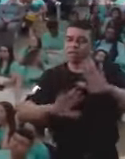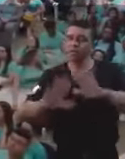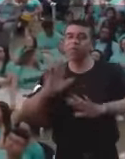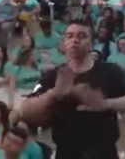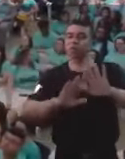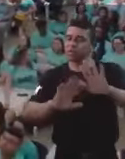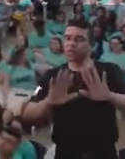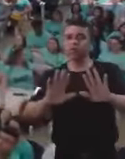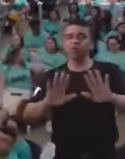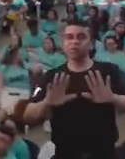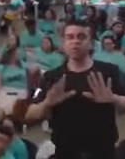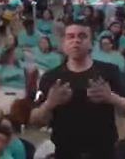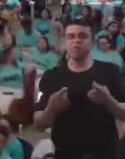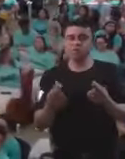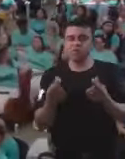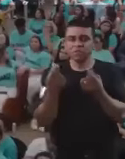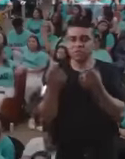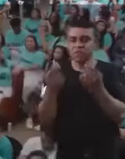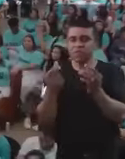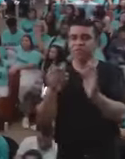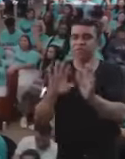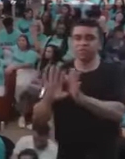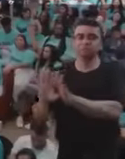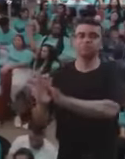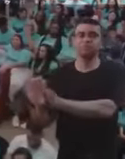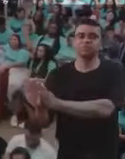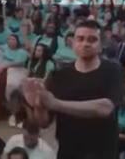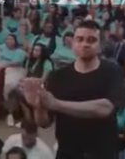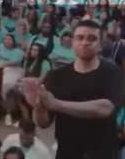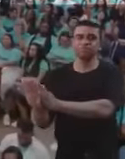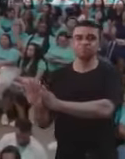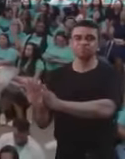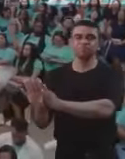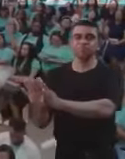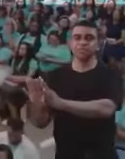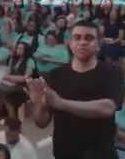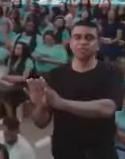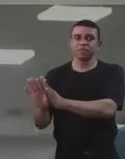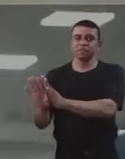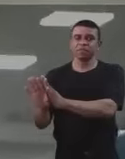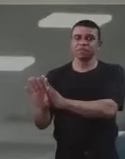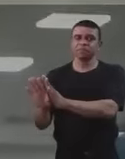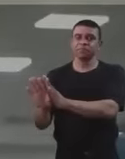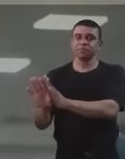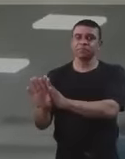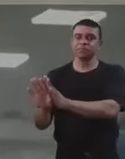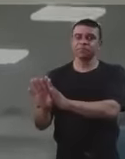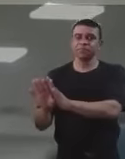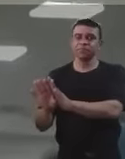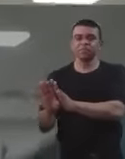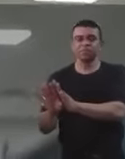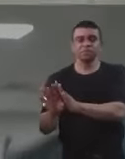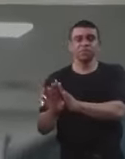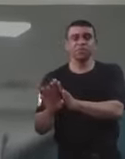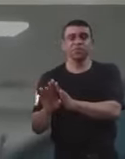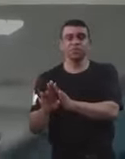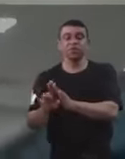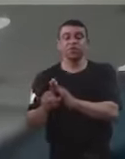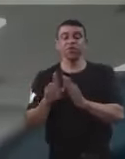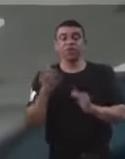Só se você pensa que Jesus fala coisa por coisa sem pensar. Bora lá? Olha o que é que ele disse. Manda meu irmão dar a minha herança. E na